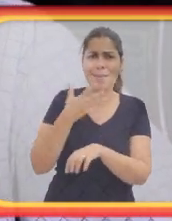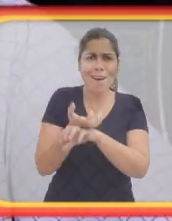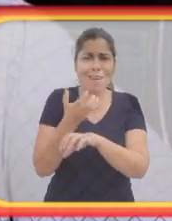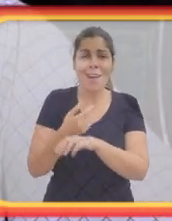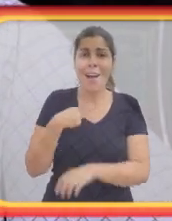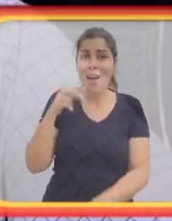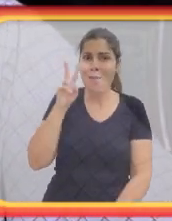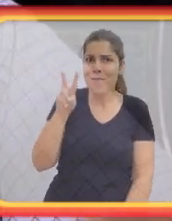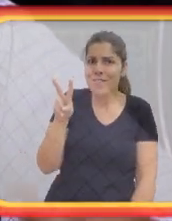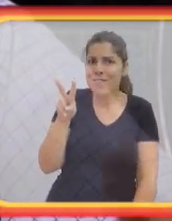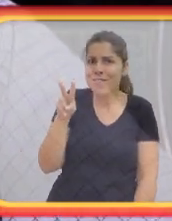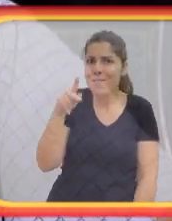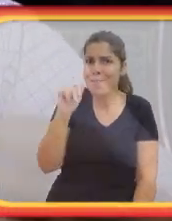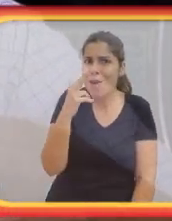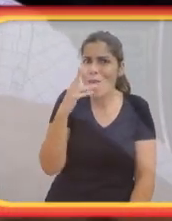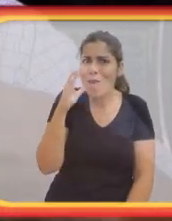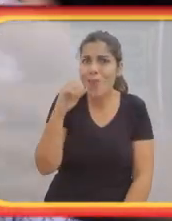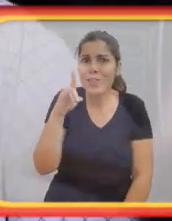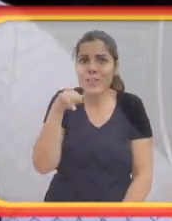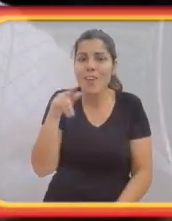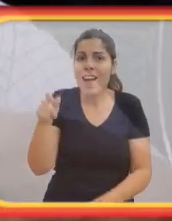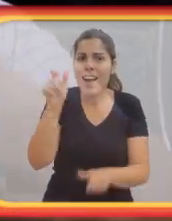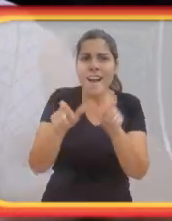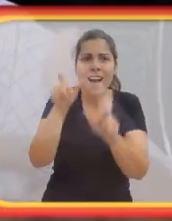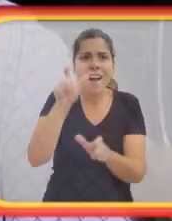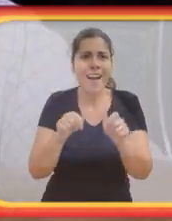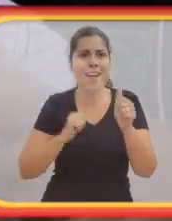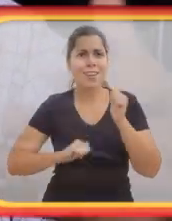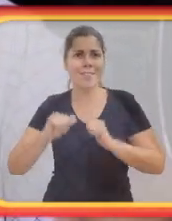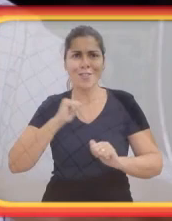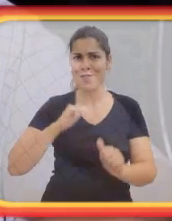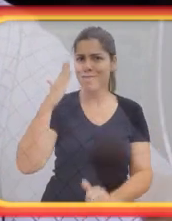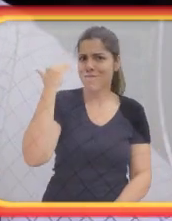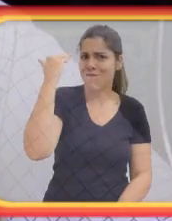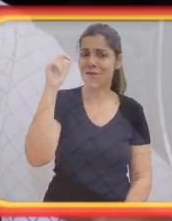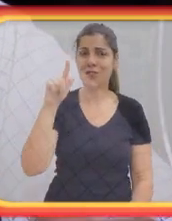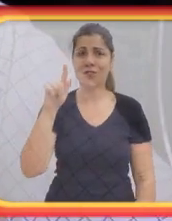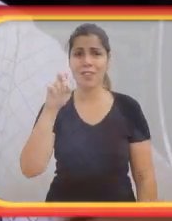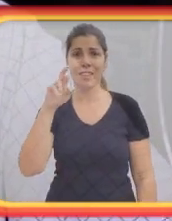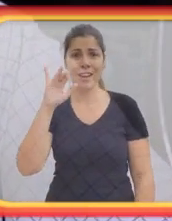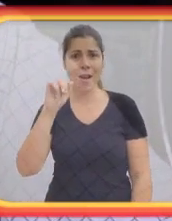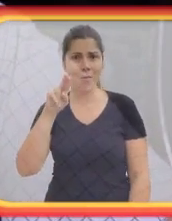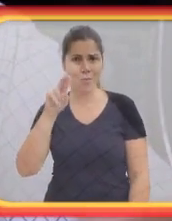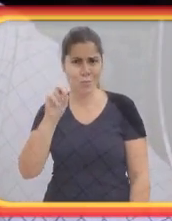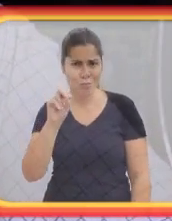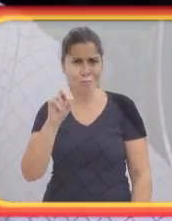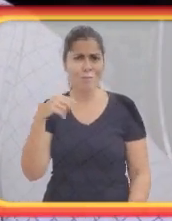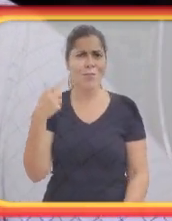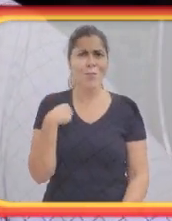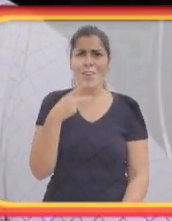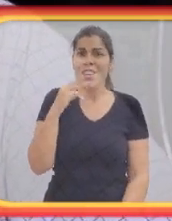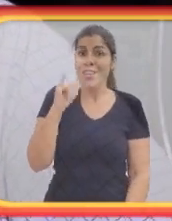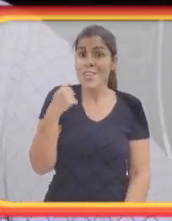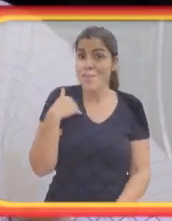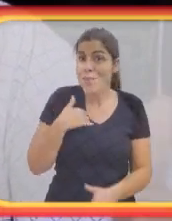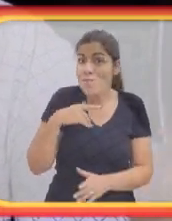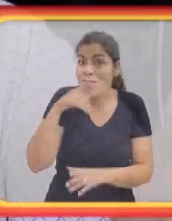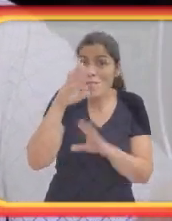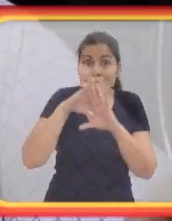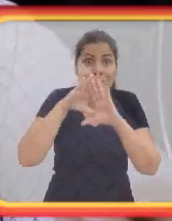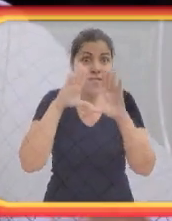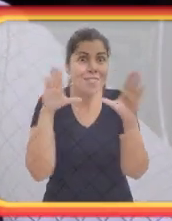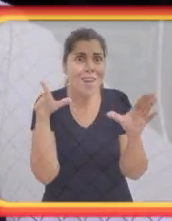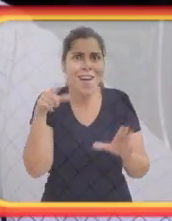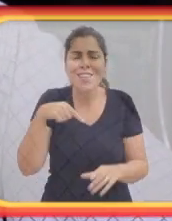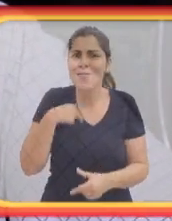lá, me vi no meio de Paulo Moura, Gino, aqueles artistas famosos, Geraldo Vespar. Eu digo, meu Deus, isso